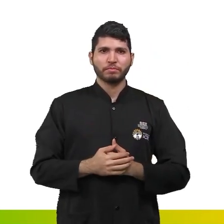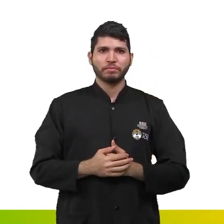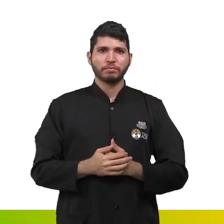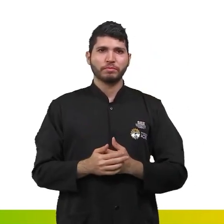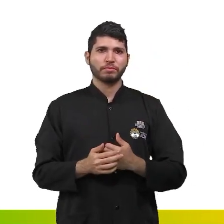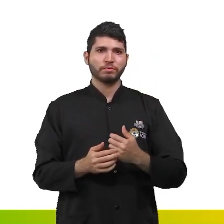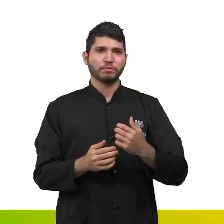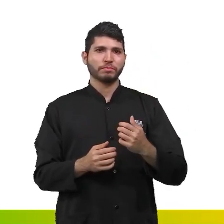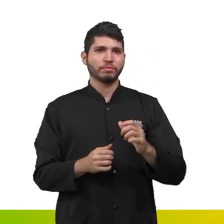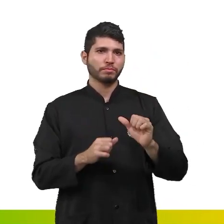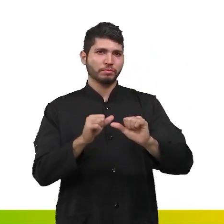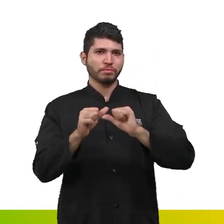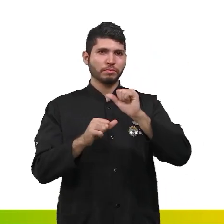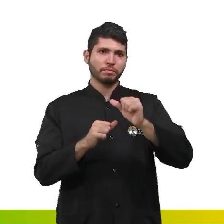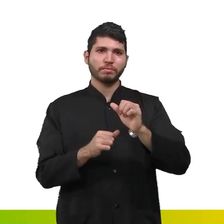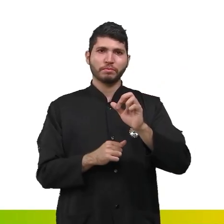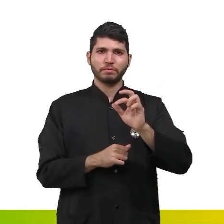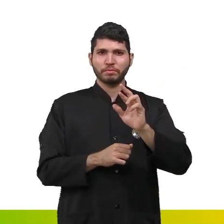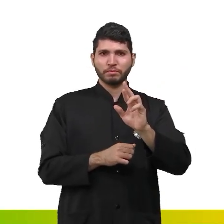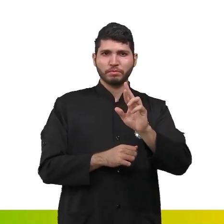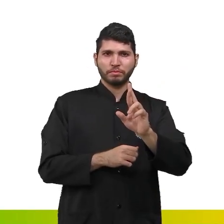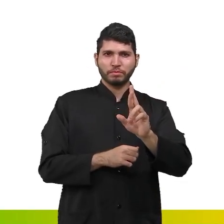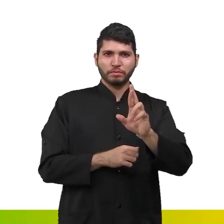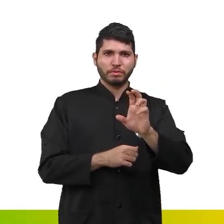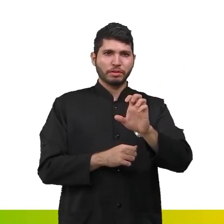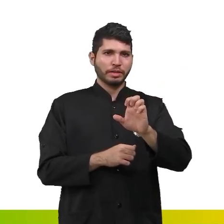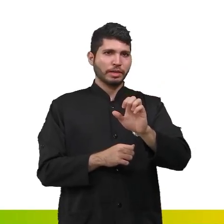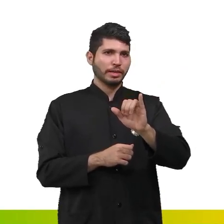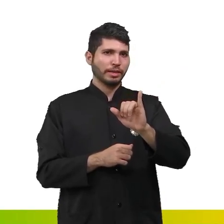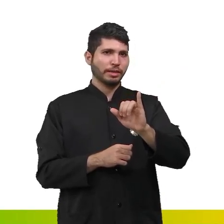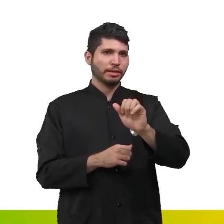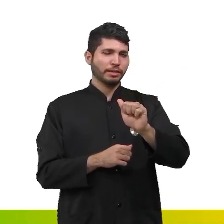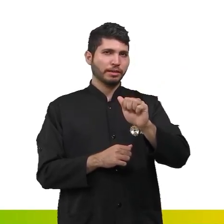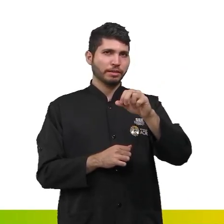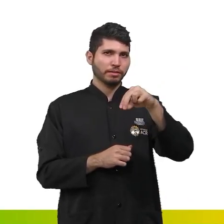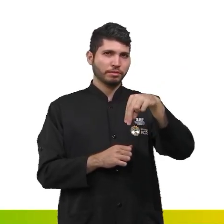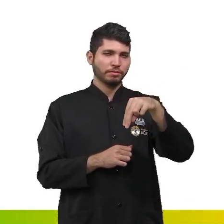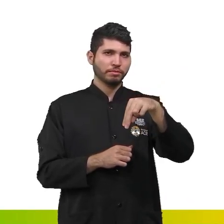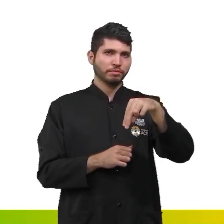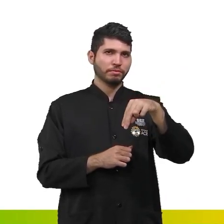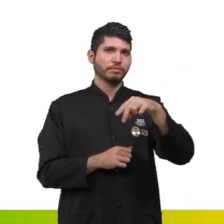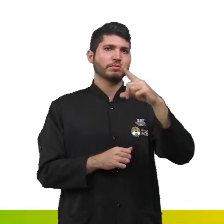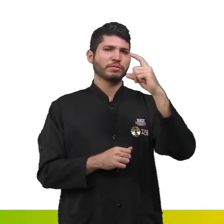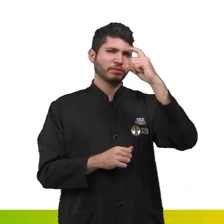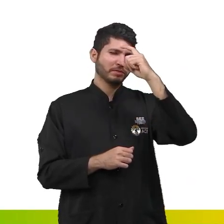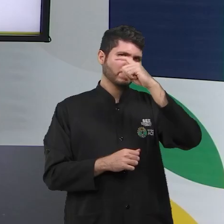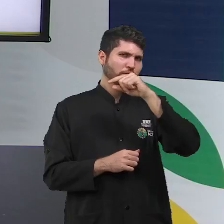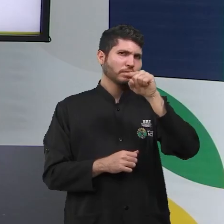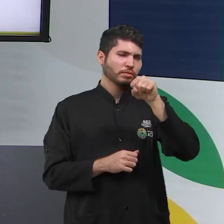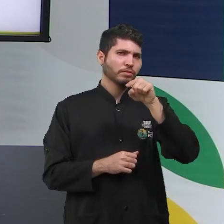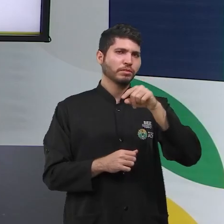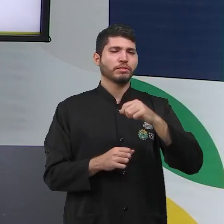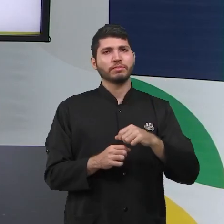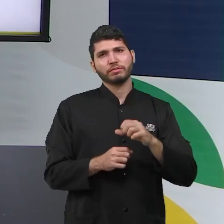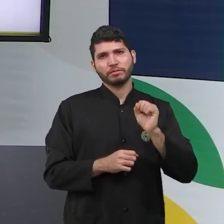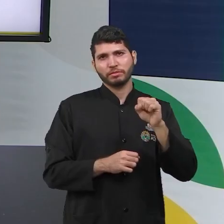reía, tá? Ah, professor, isso é um pouco mais complicado. Porque a questão da estrutura dos verbos reflexivos, ela é uma